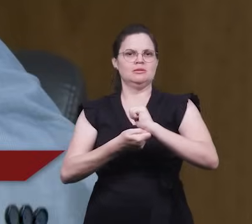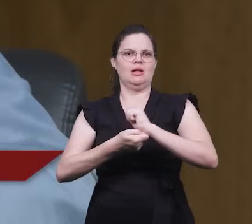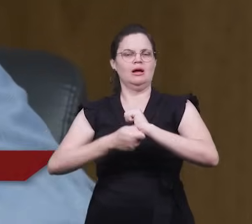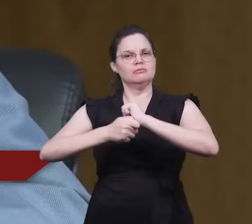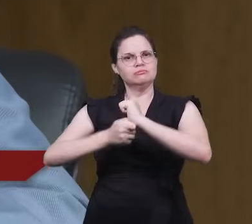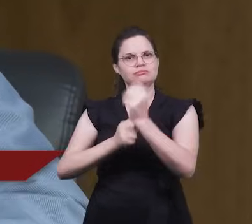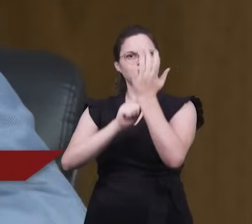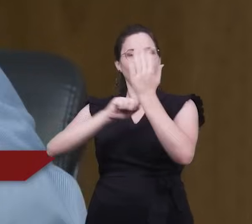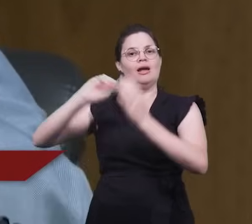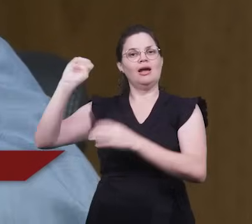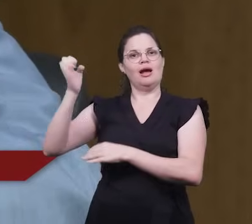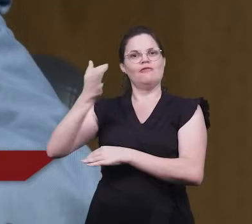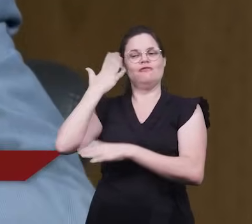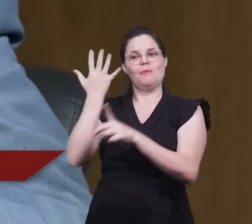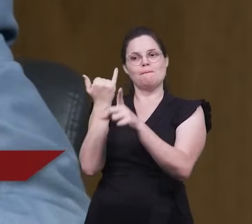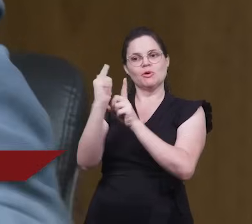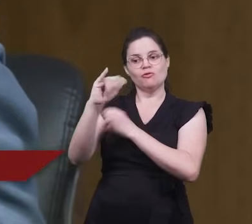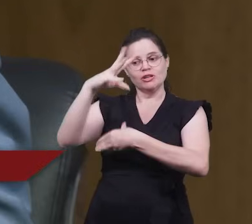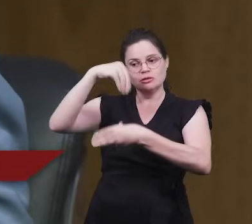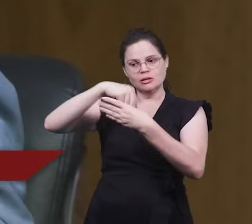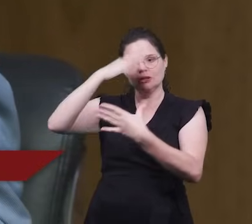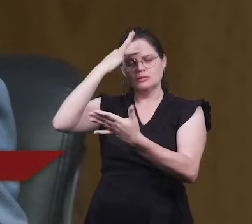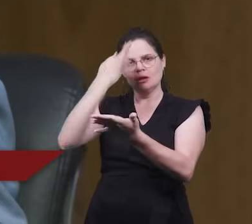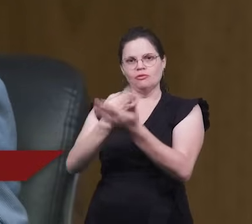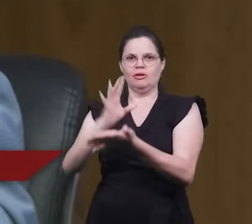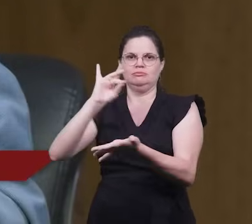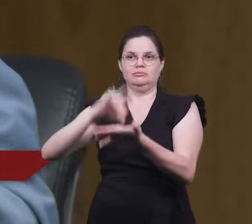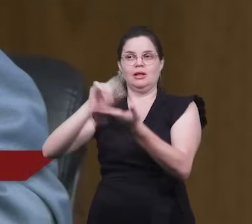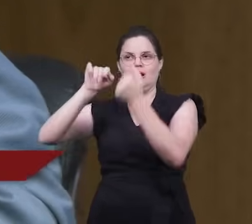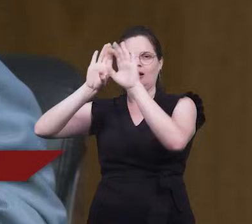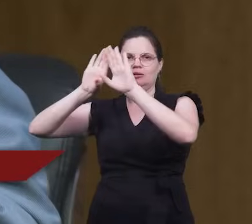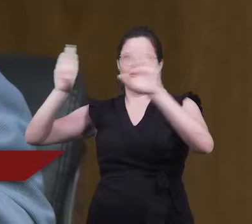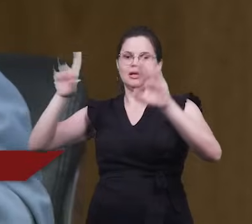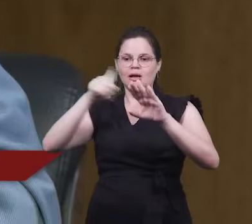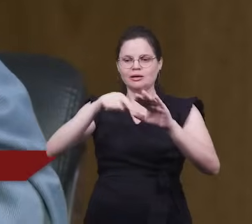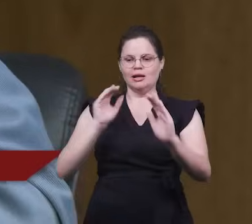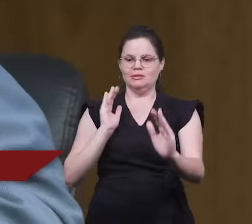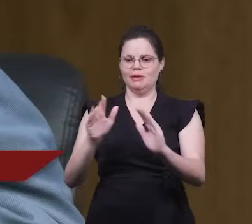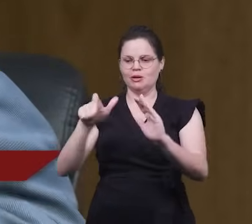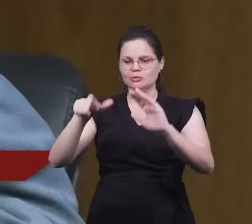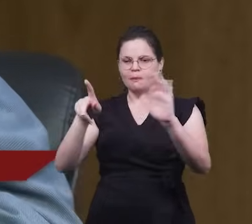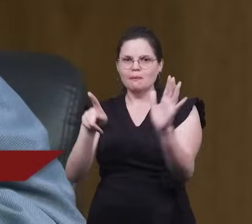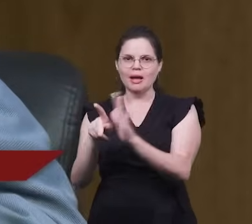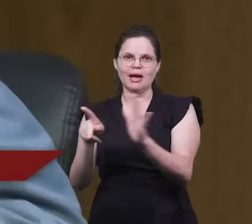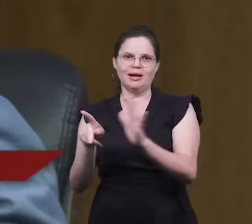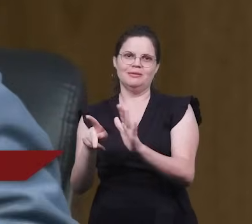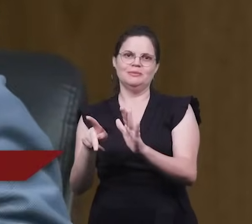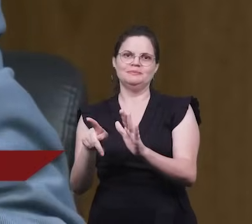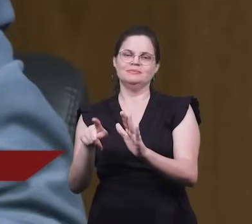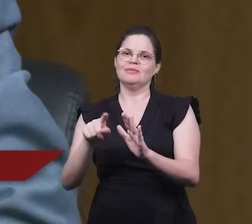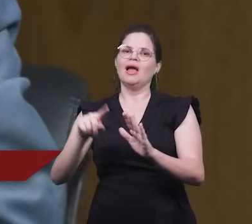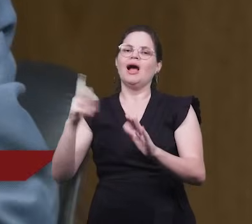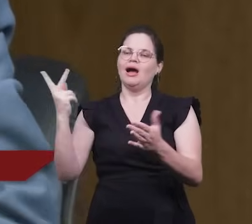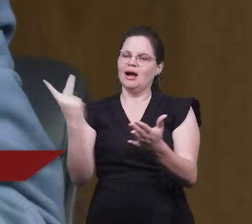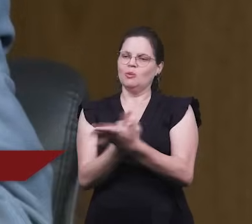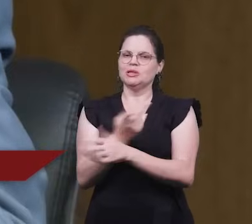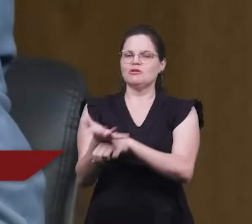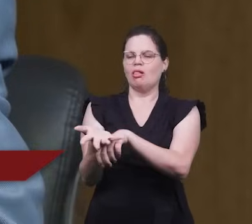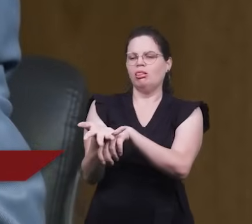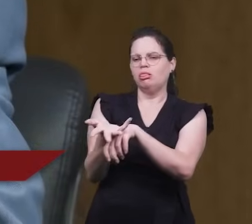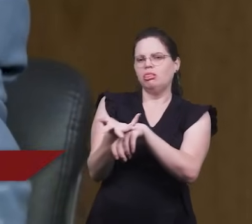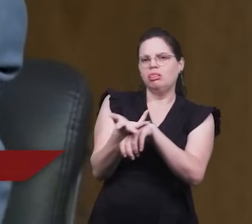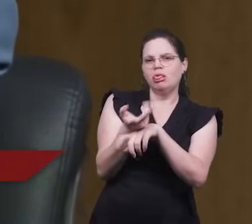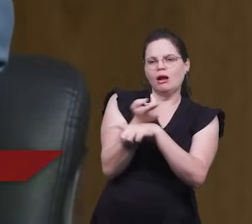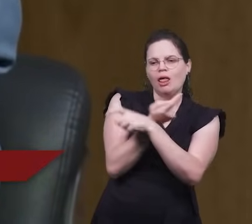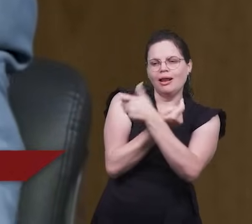a revelação que está ali. Então, aquilo que a igreja, que a religião dispensou, porque ela